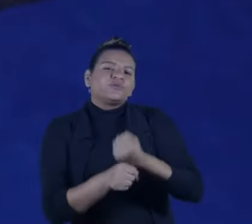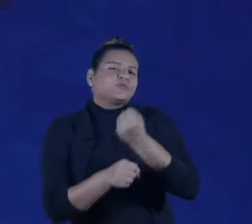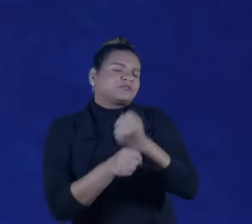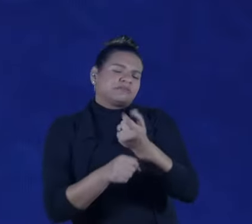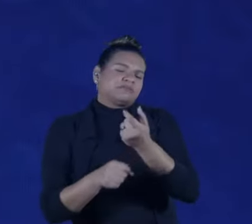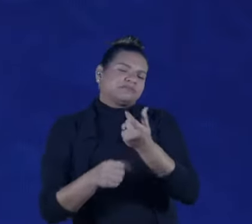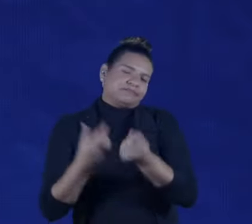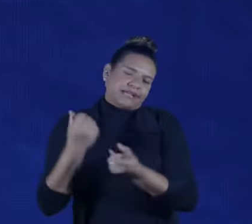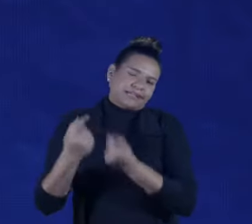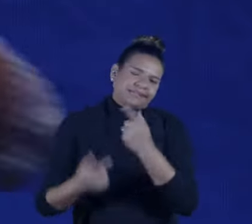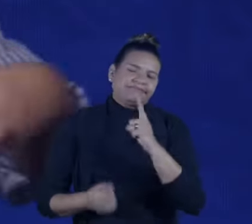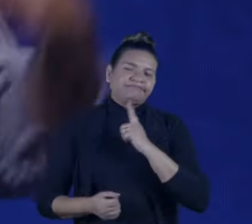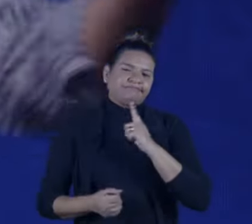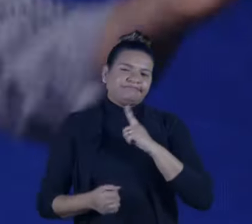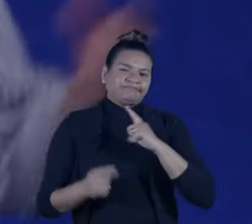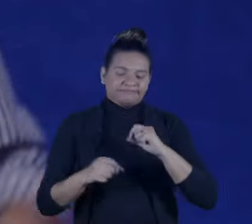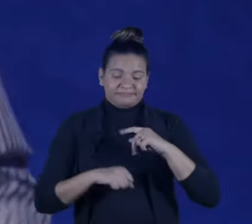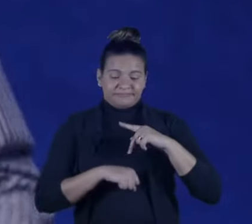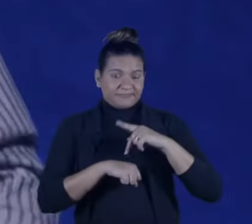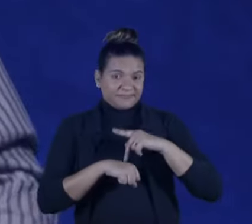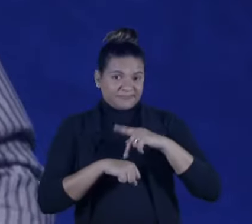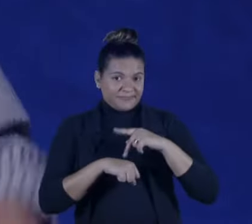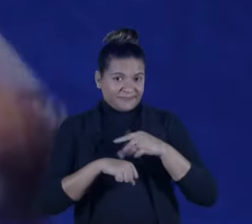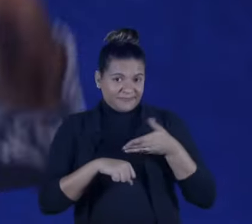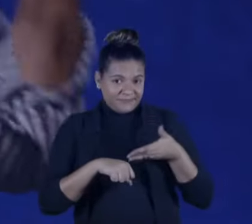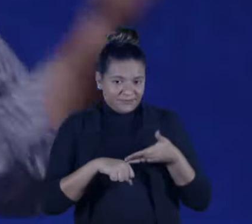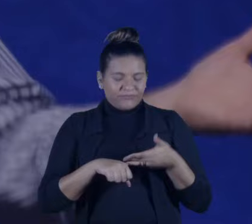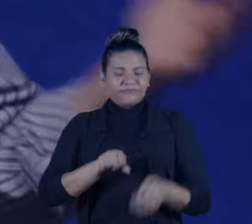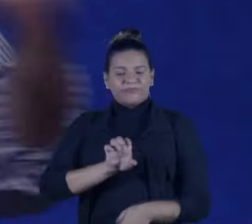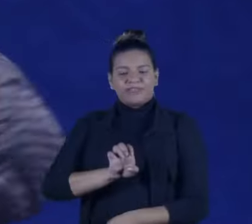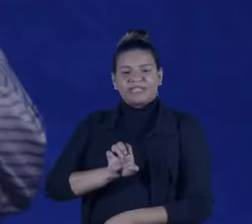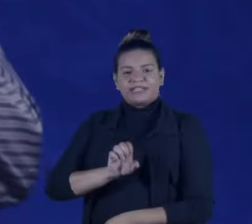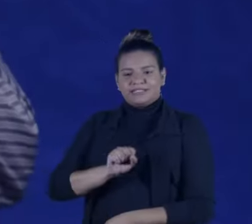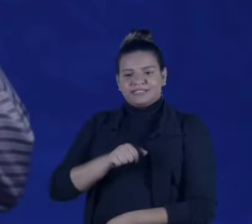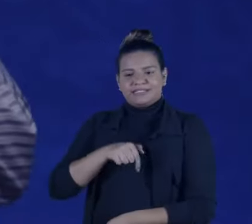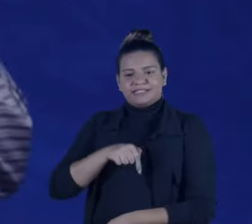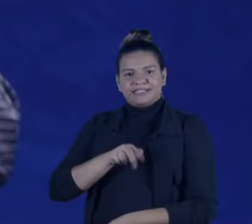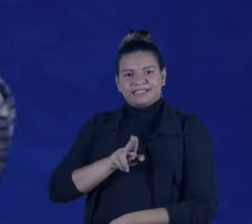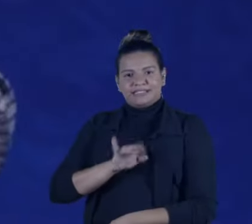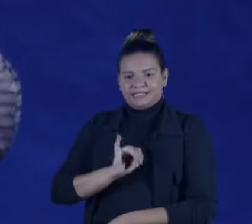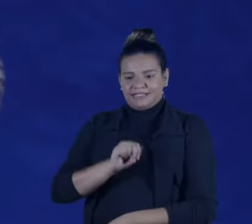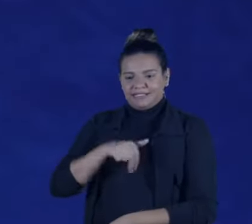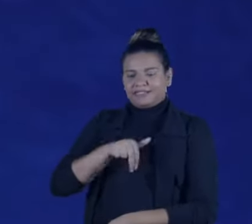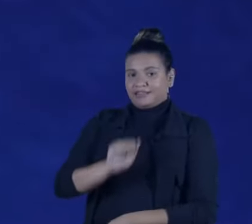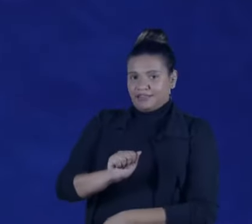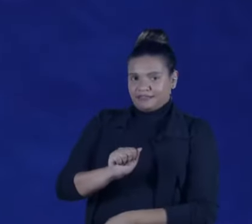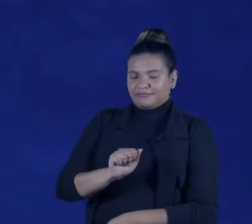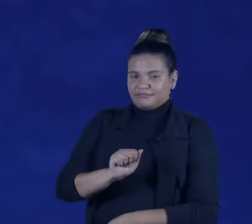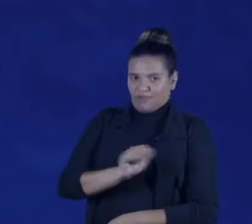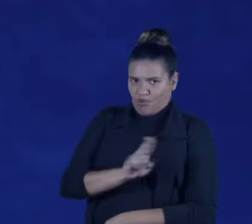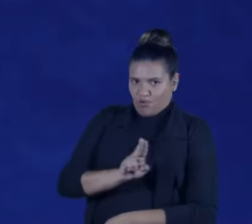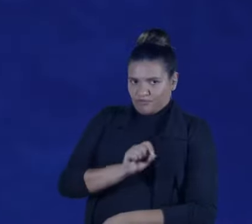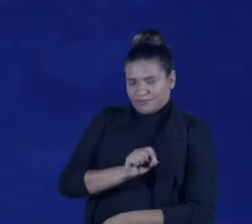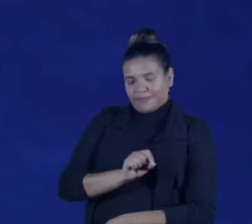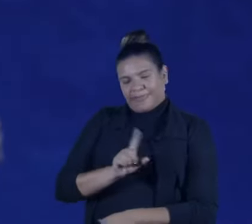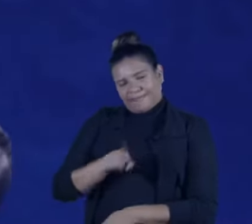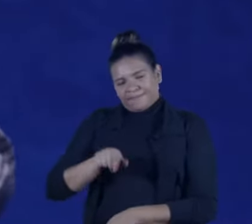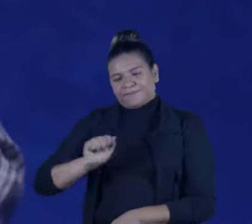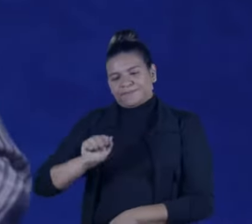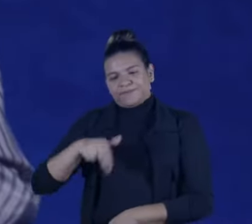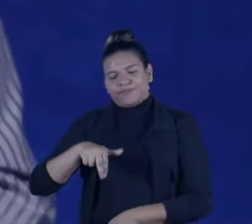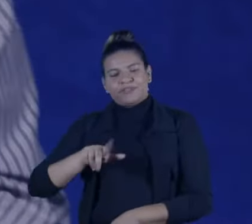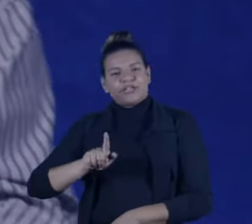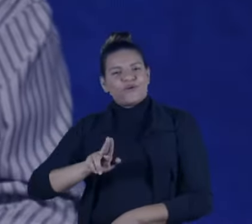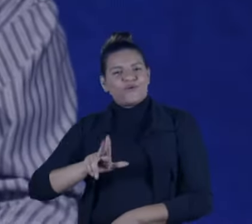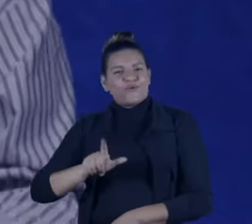angular. As esquinas eram chamadas também de pedras angulares ou pedra de esquina. Angular porque ficava